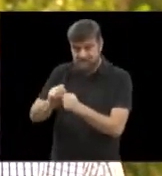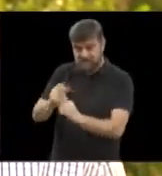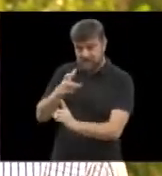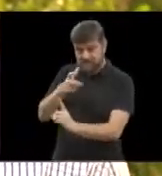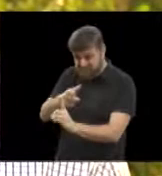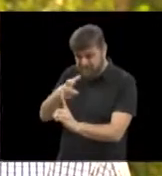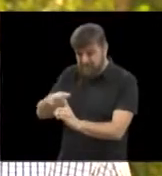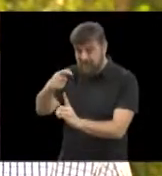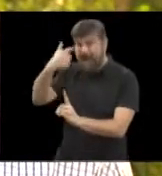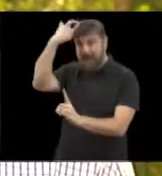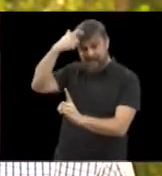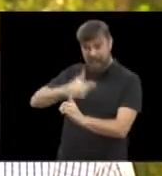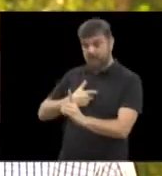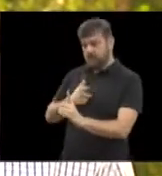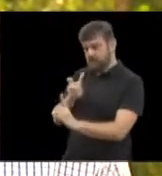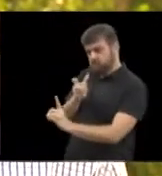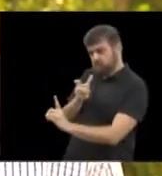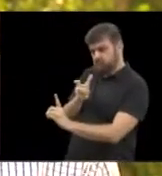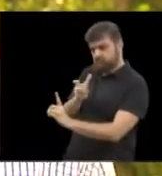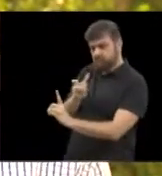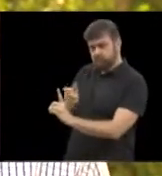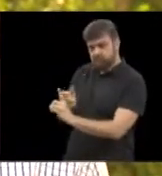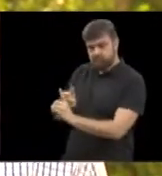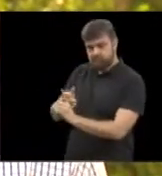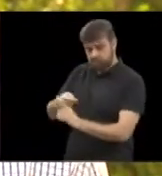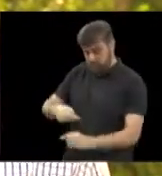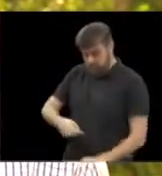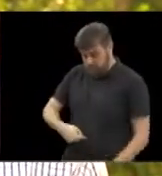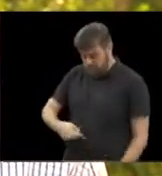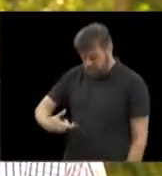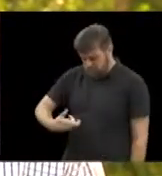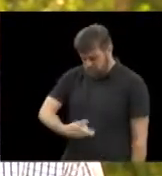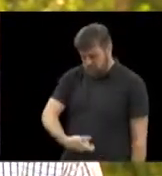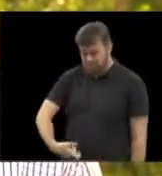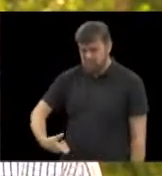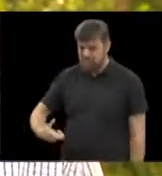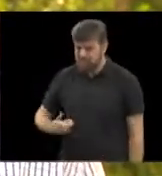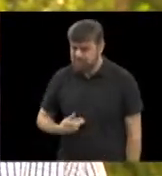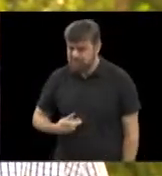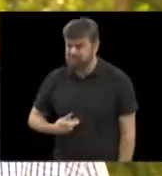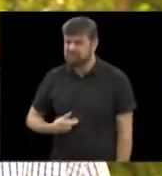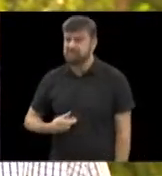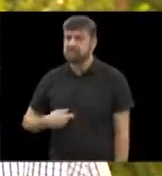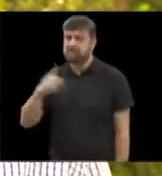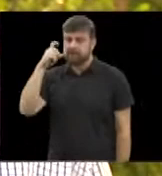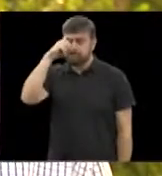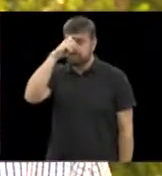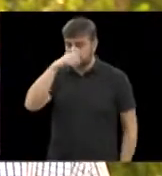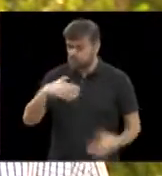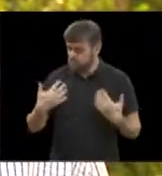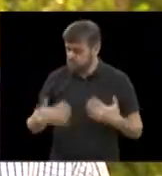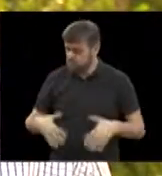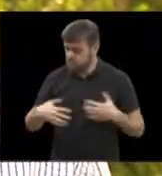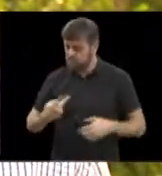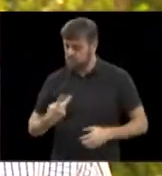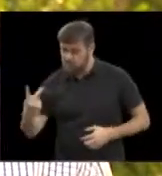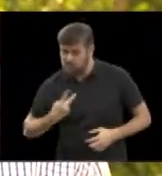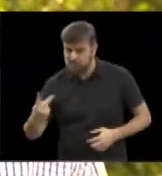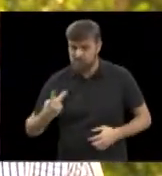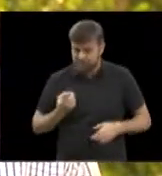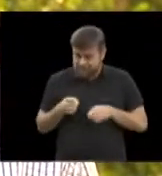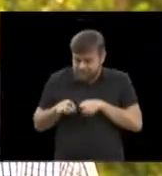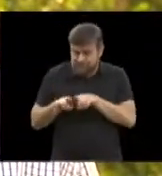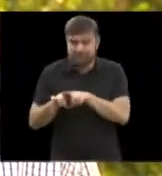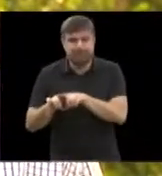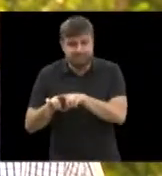eu ajudava ela a aplicar as injeções em volta do umbigo, era um processo em que a gente teve que ter muita parceria como